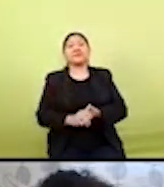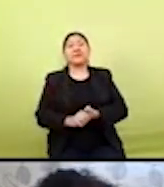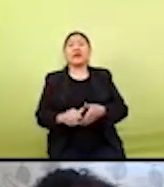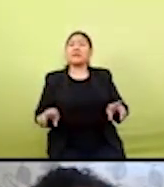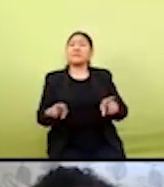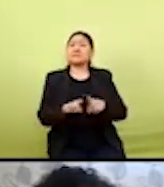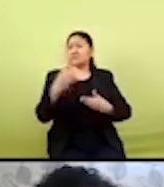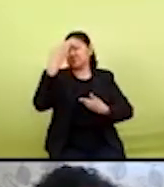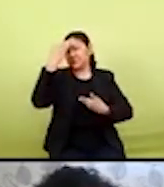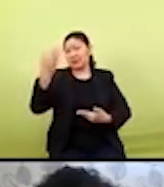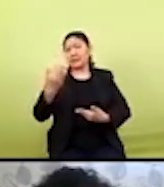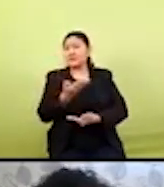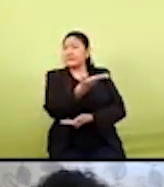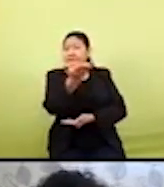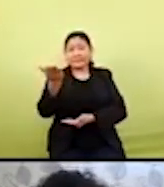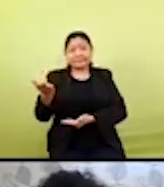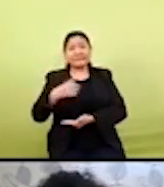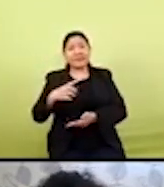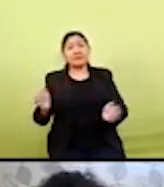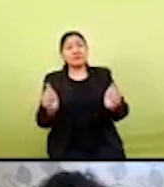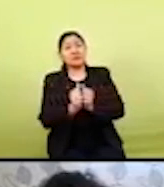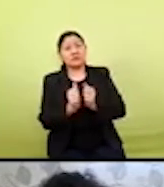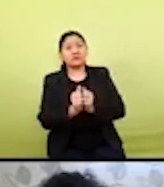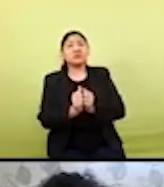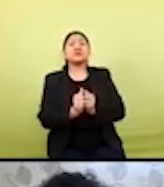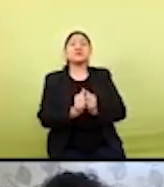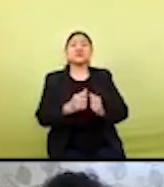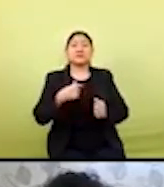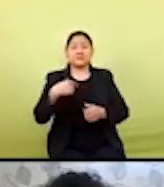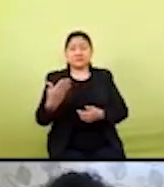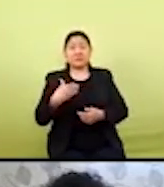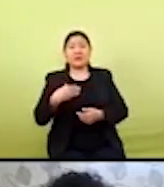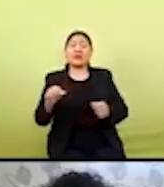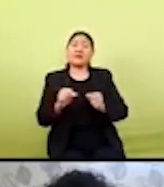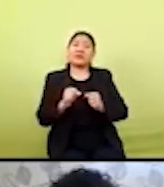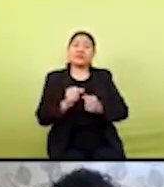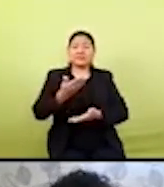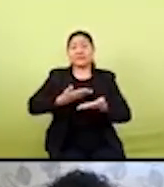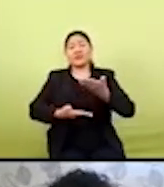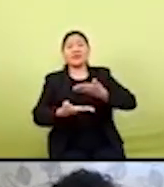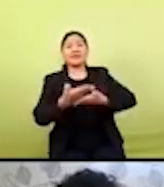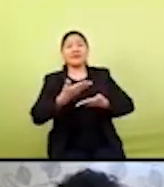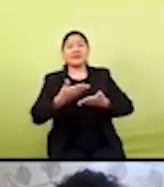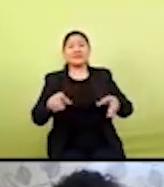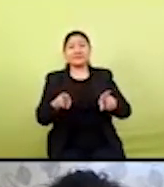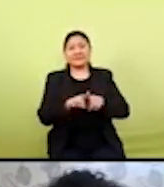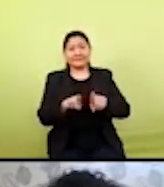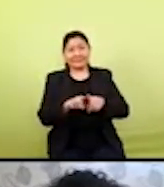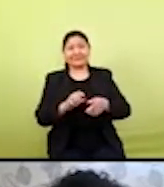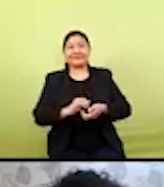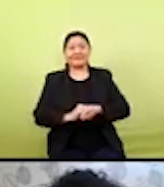de vocês, né, estarem aí do outro lado, para a gente poder fazer esse diálogo, mediado aí por